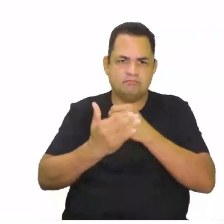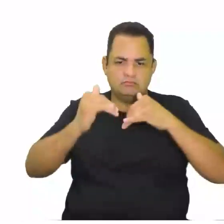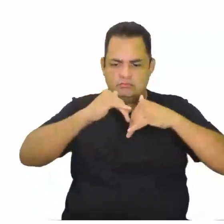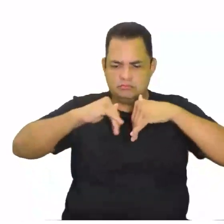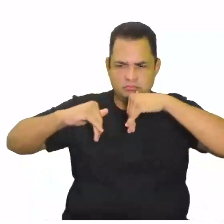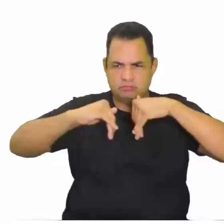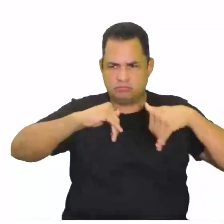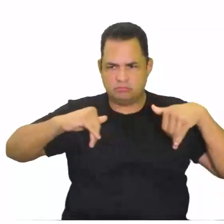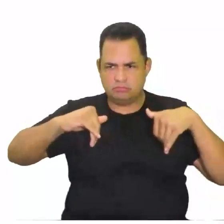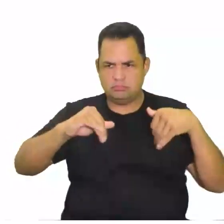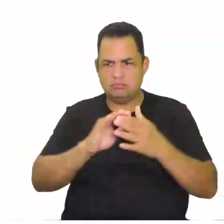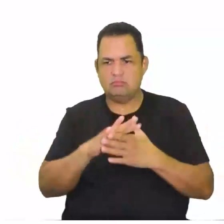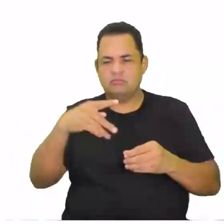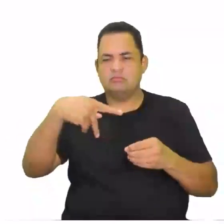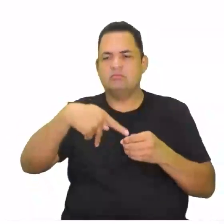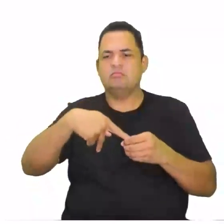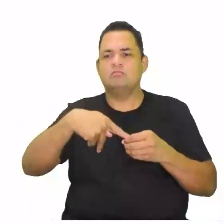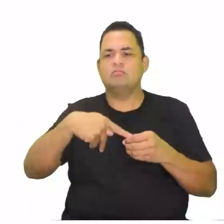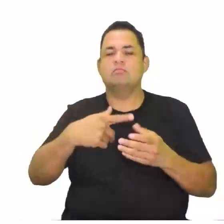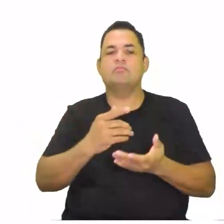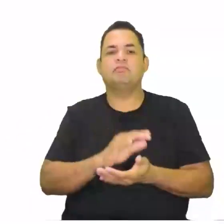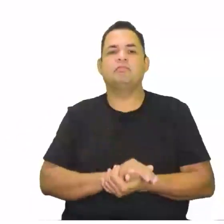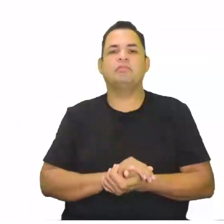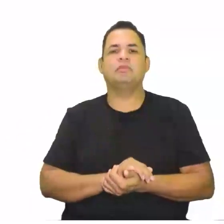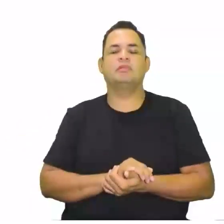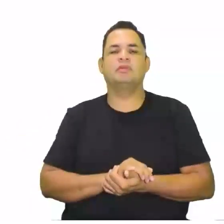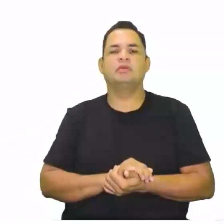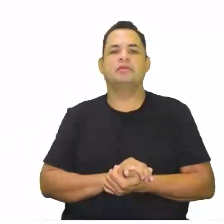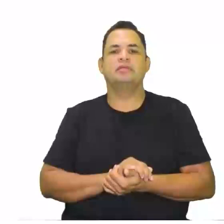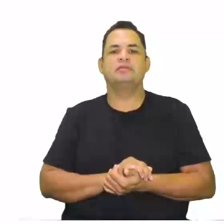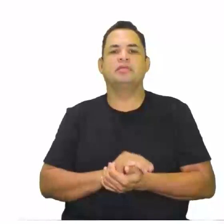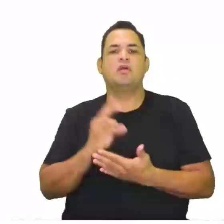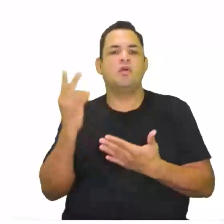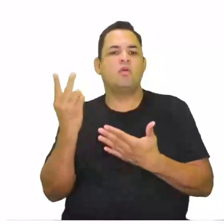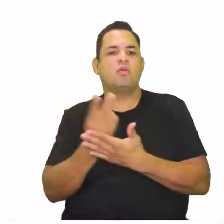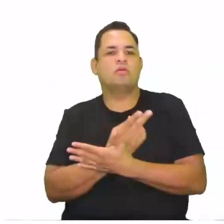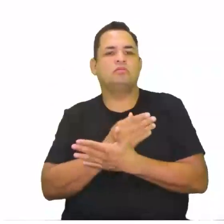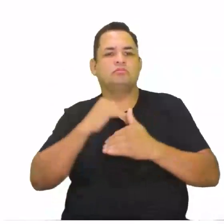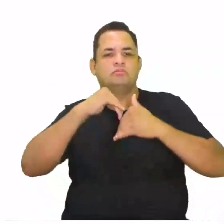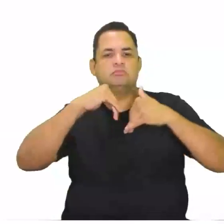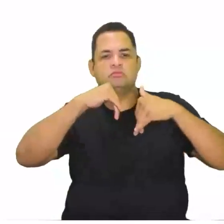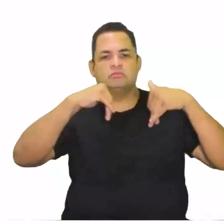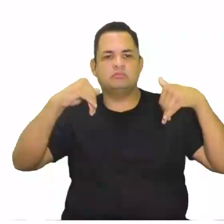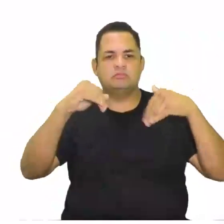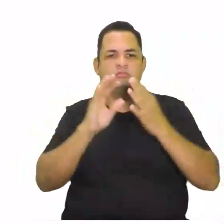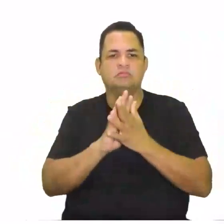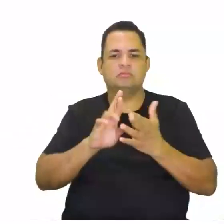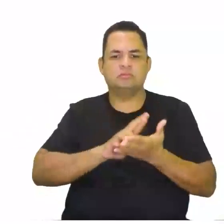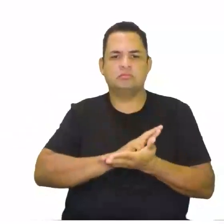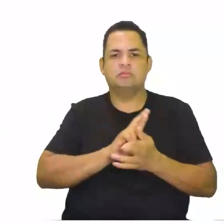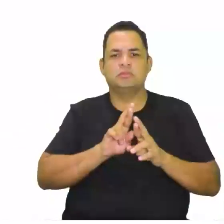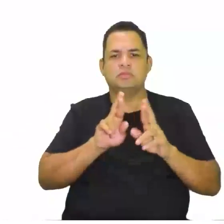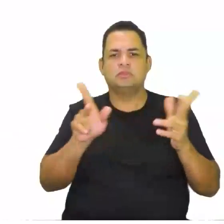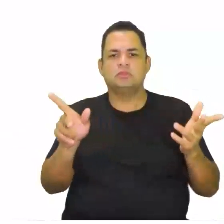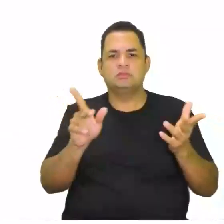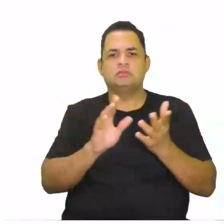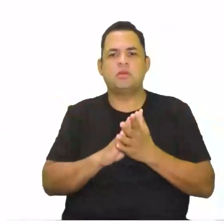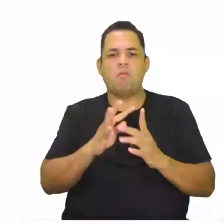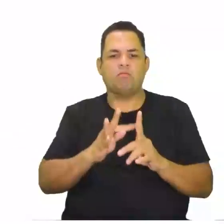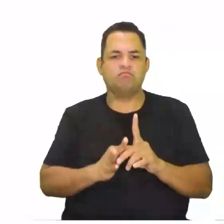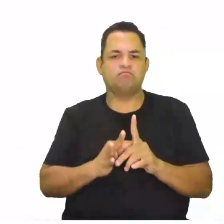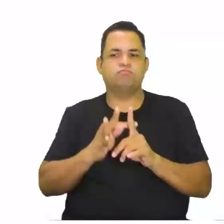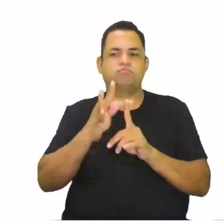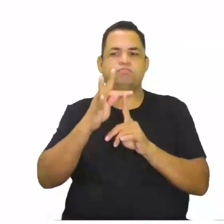de separação do petróleo. Na destilação vai ocorrer uma separação por diferença de ponto de